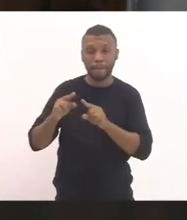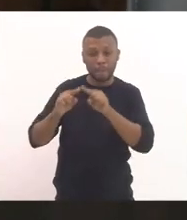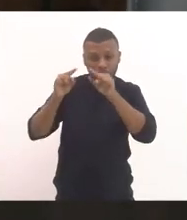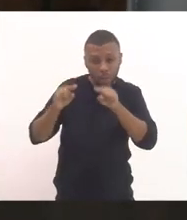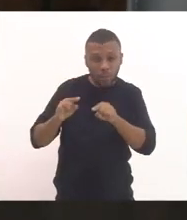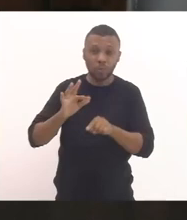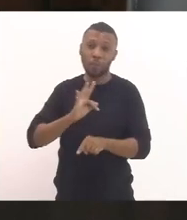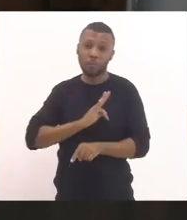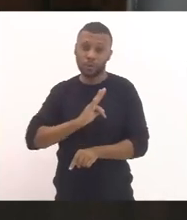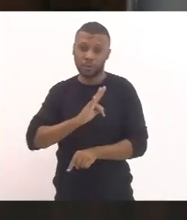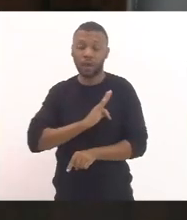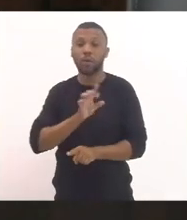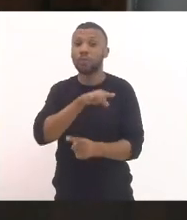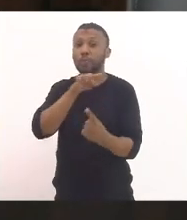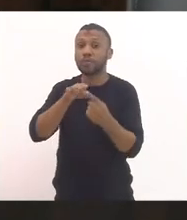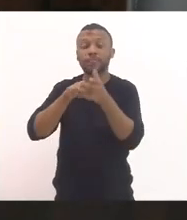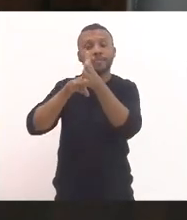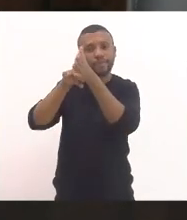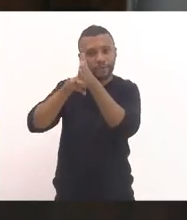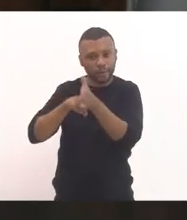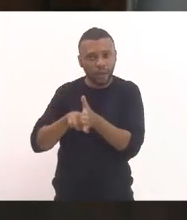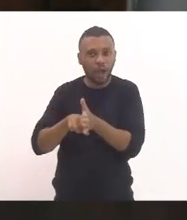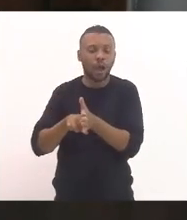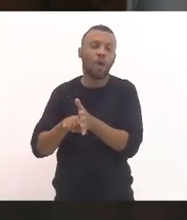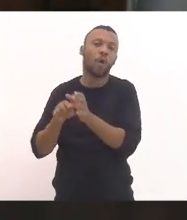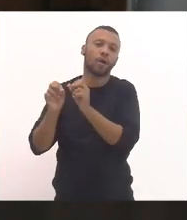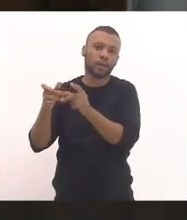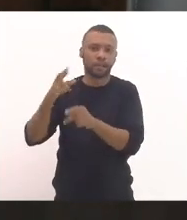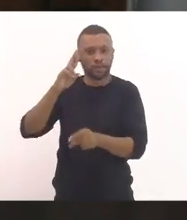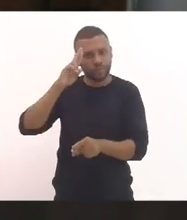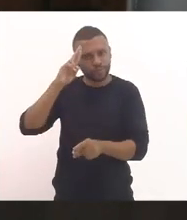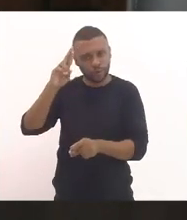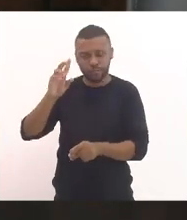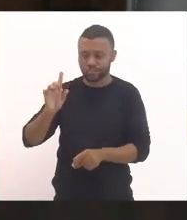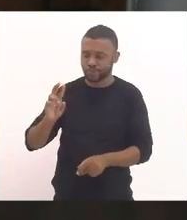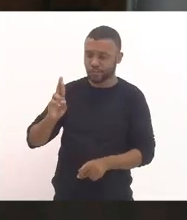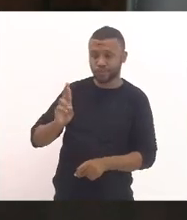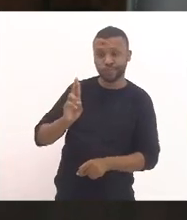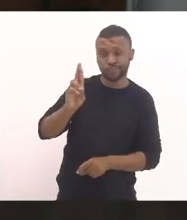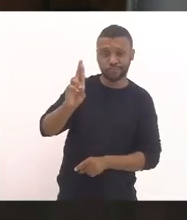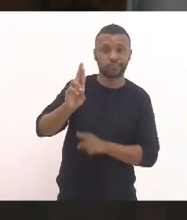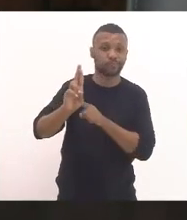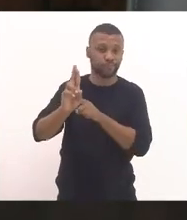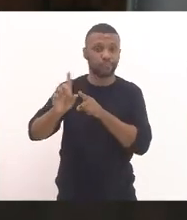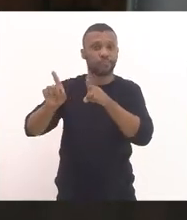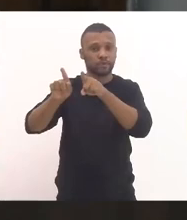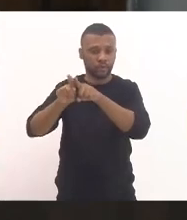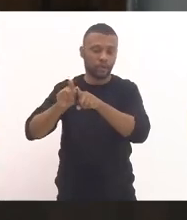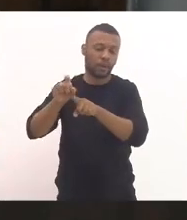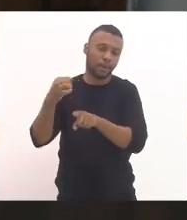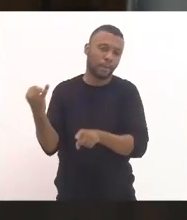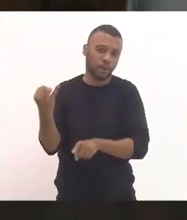policiais para investigar Aí sim sendo chefiado por um comissário também